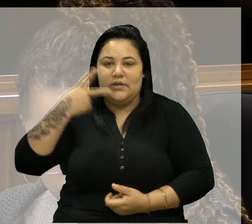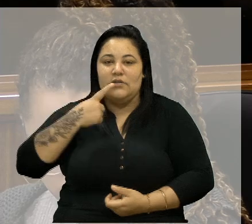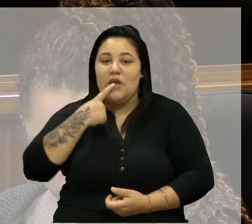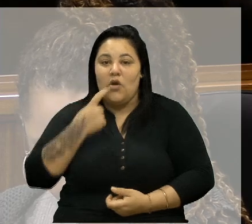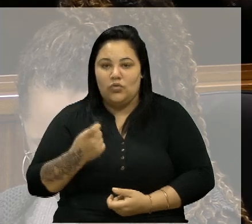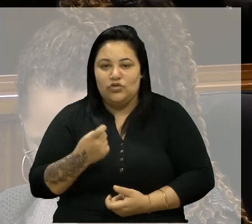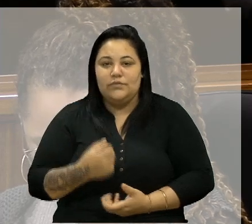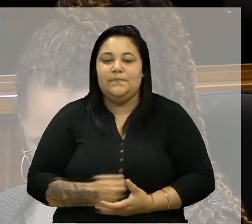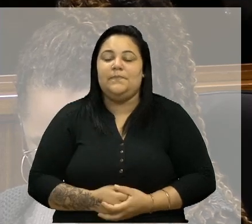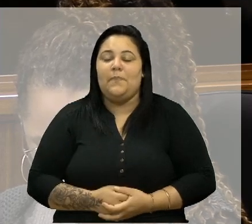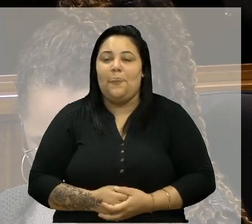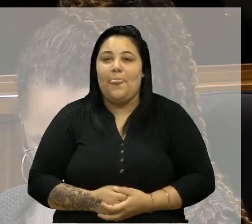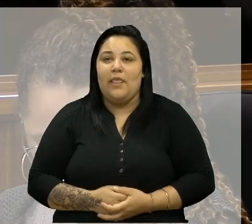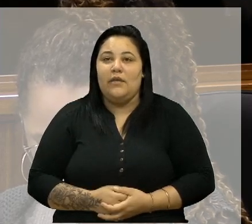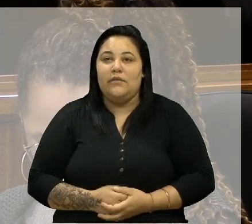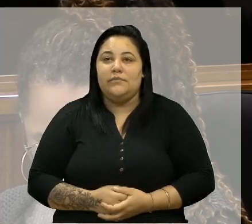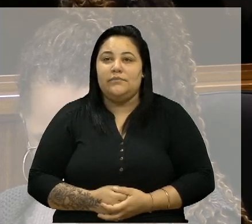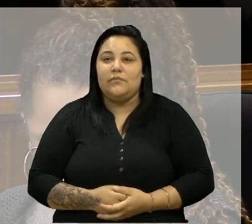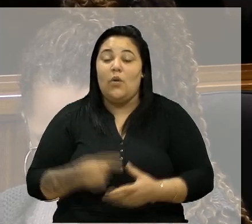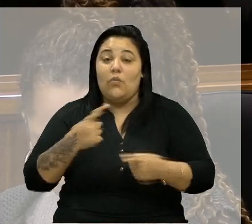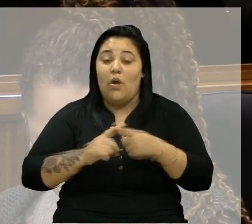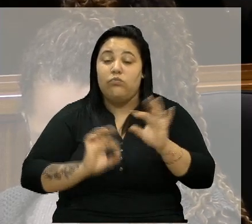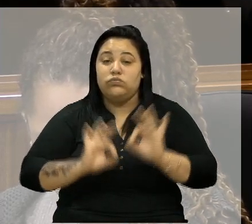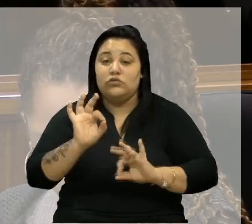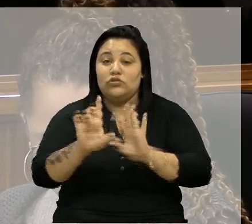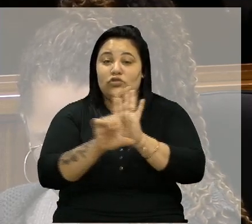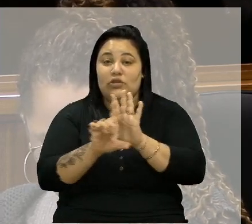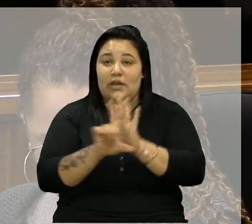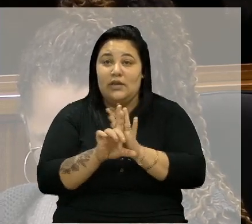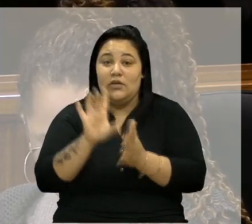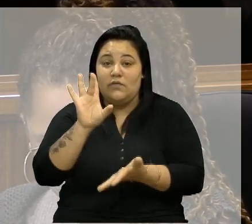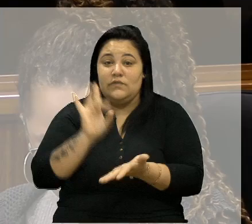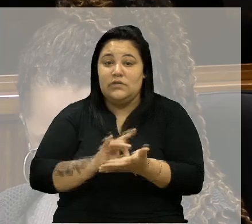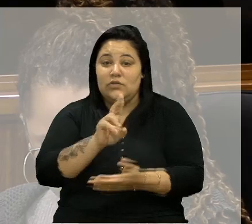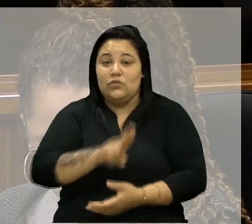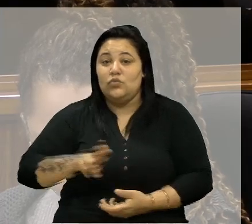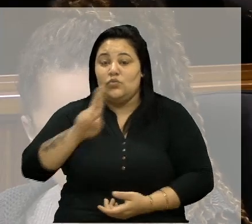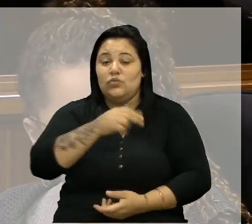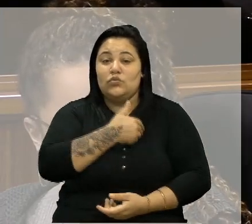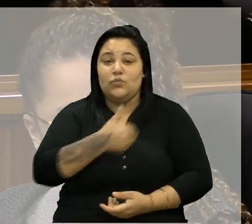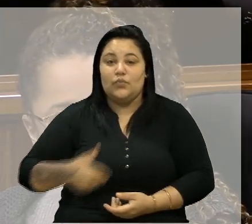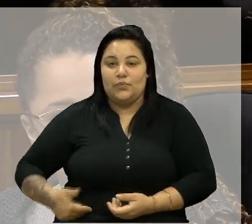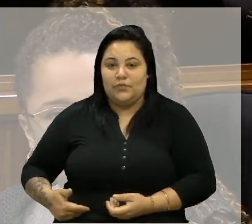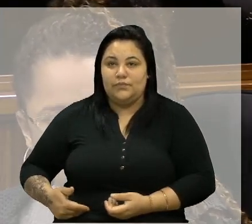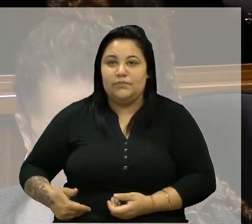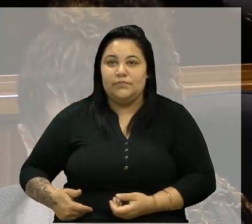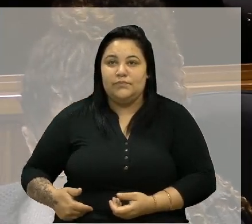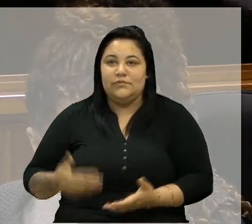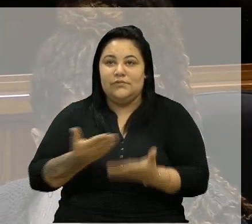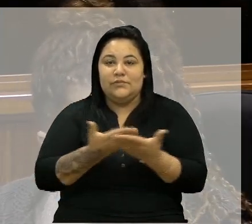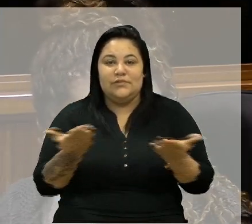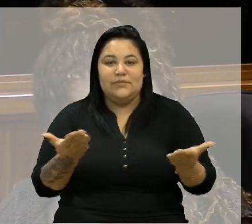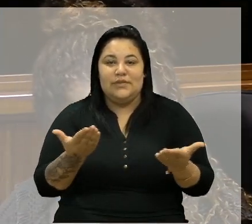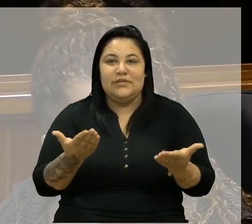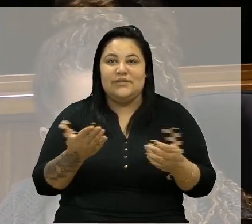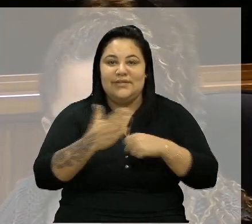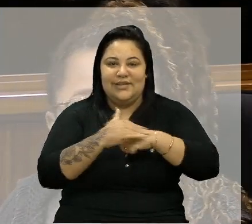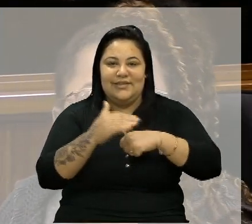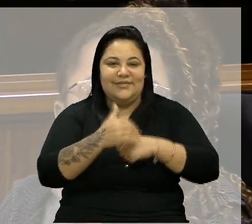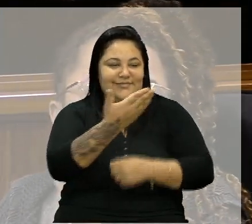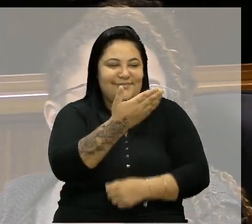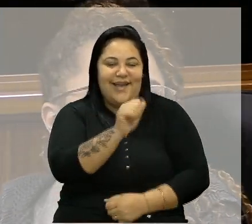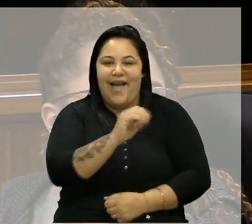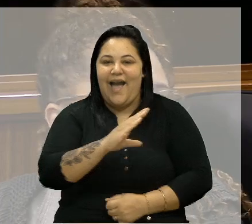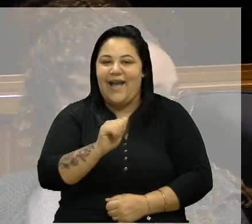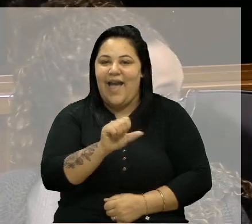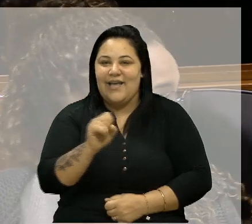Frigieri pelo projeto de lei que estabelece utilidade pública para o espaço do querido Acácio,